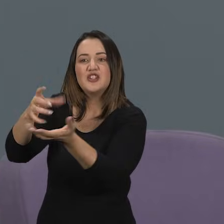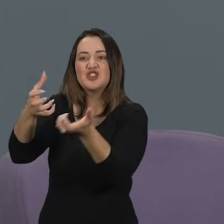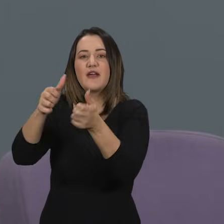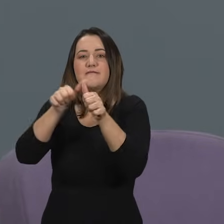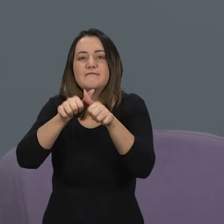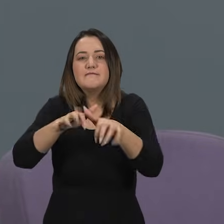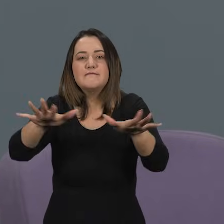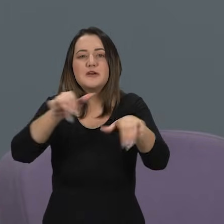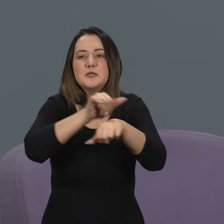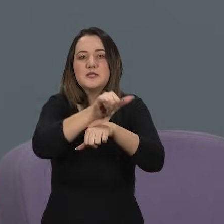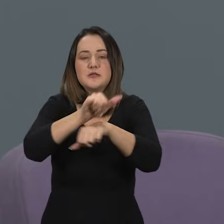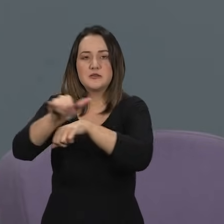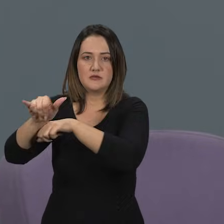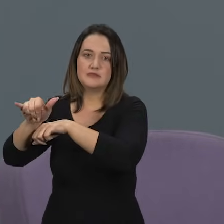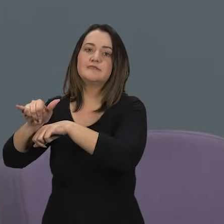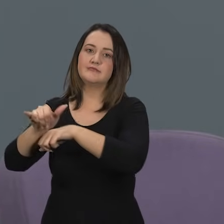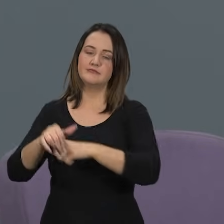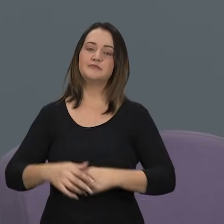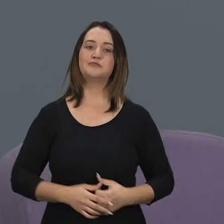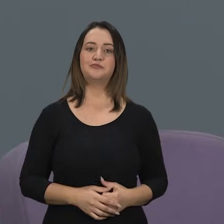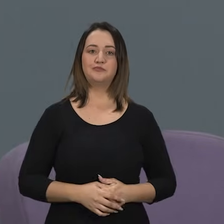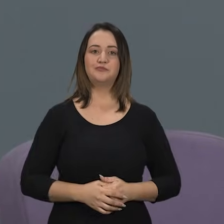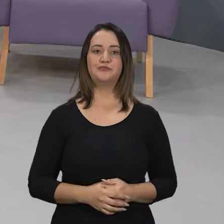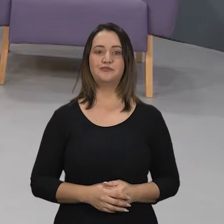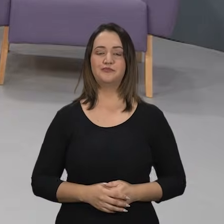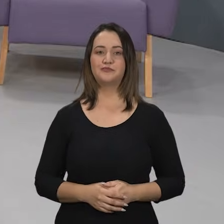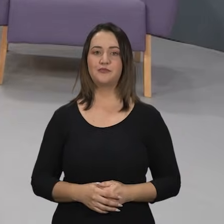e para levar as pessoas à perdição.